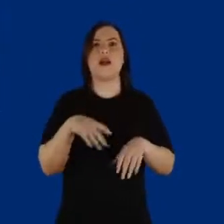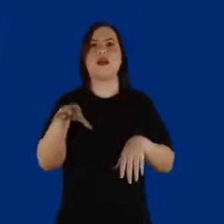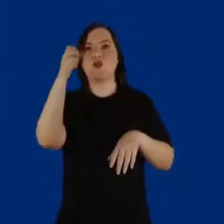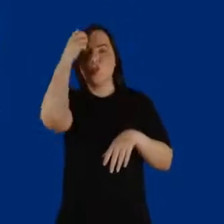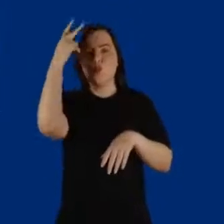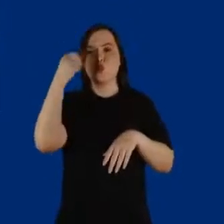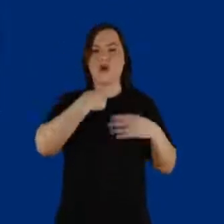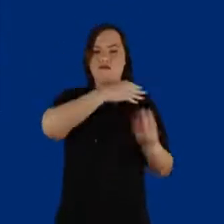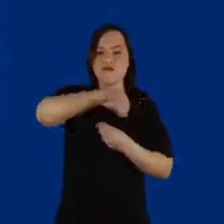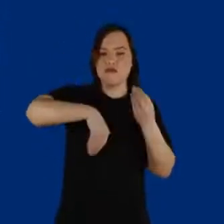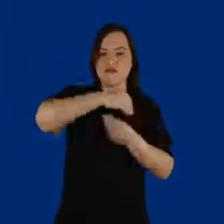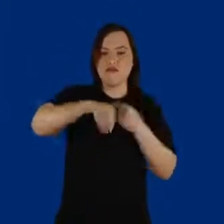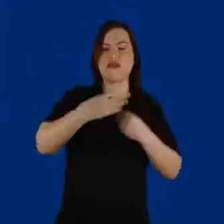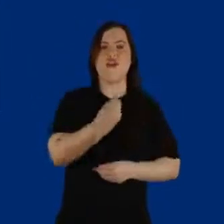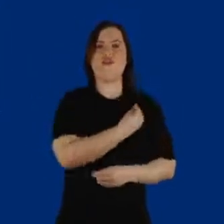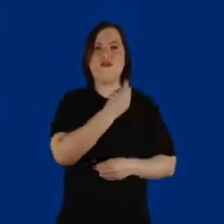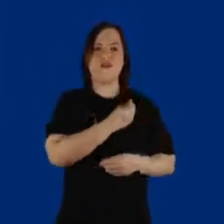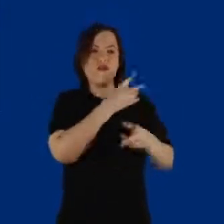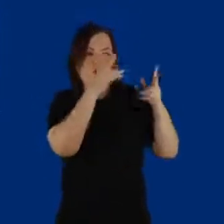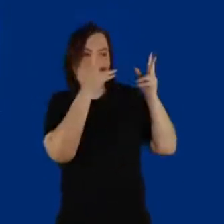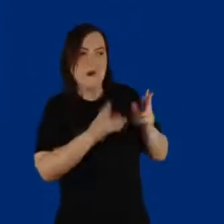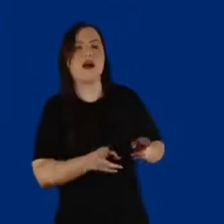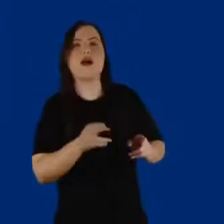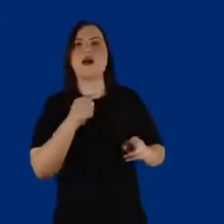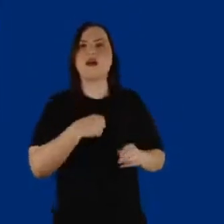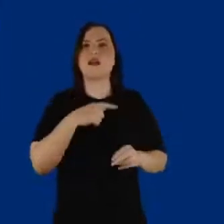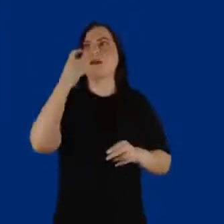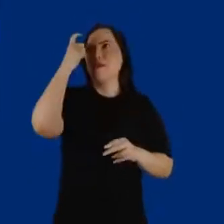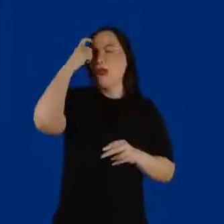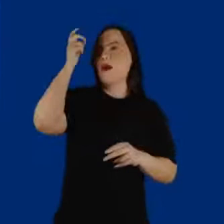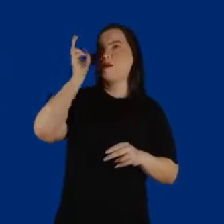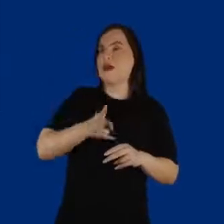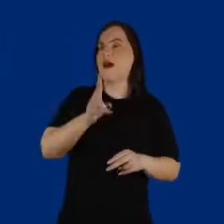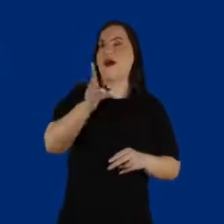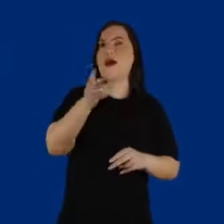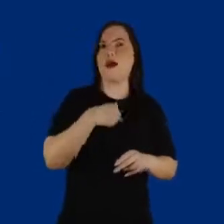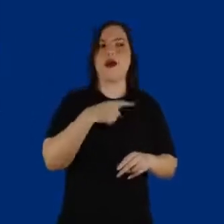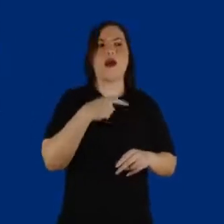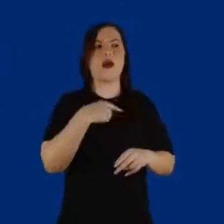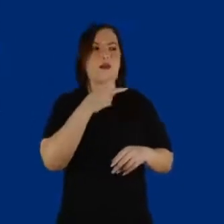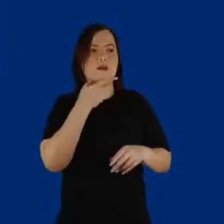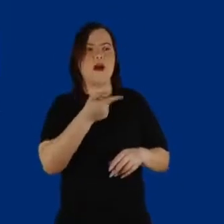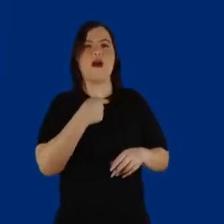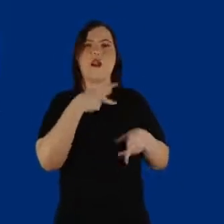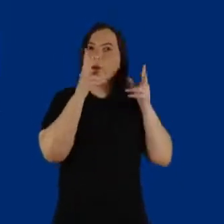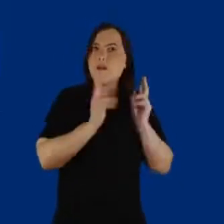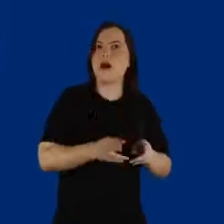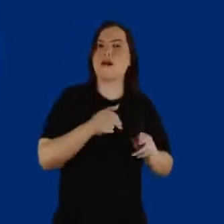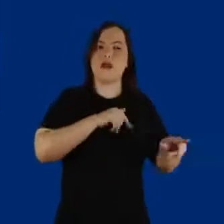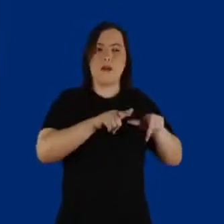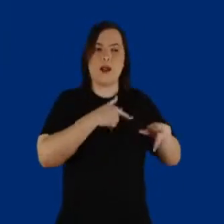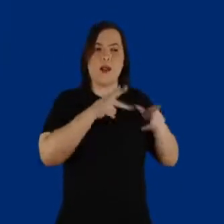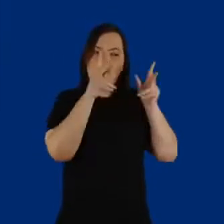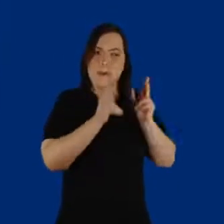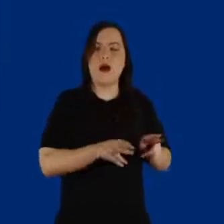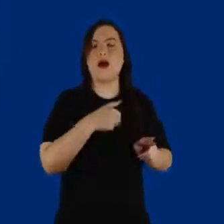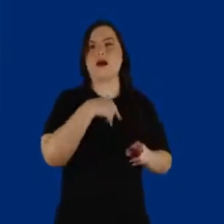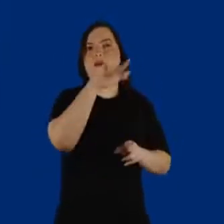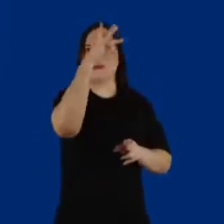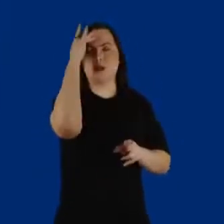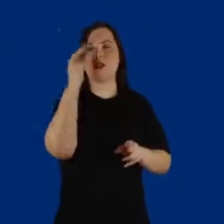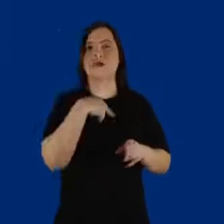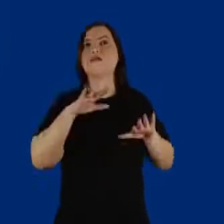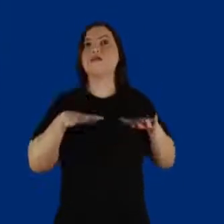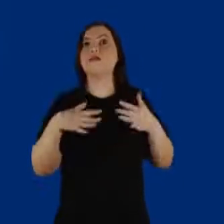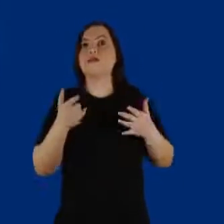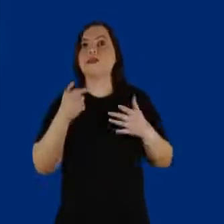dela é a mesma coerência, é a mesma ideia, é batendo nas mesmas teclas, é trabalhando com as mesmas pessoas. Então, isso